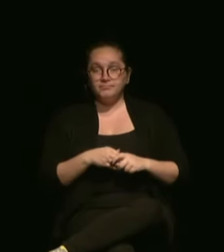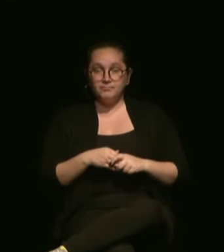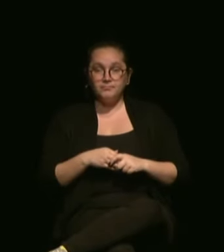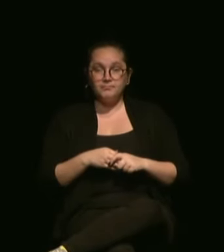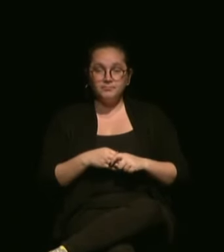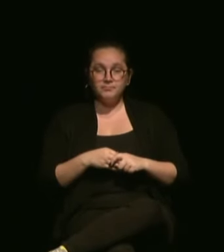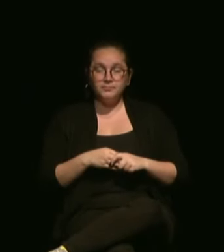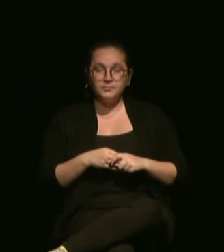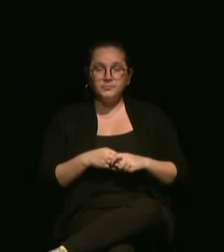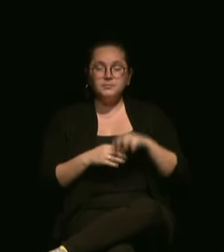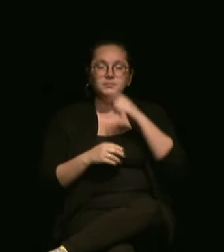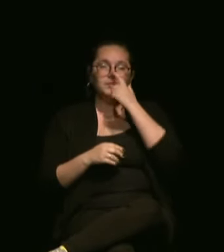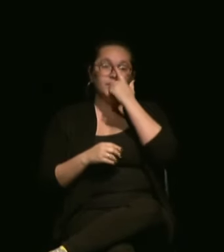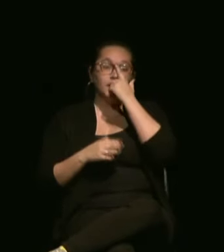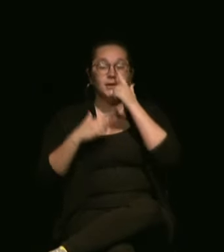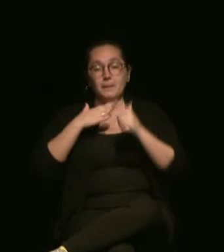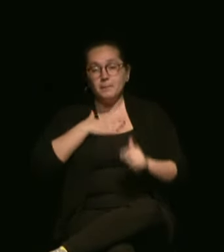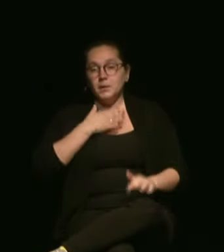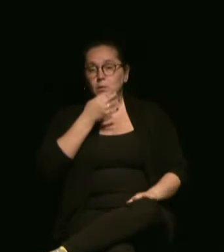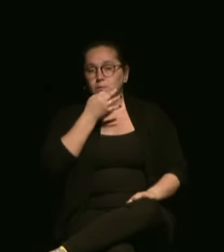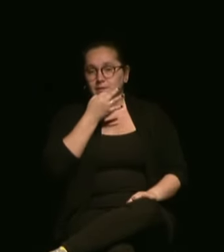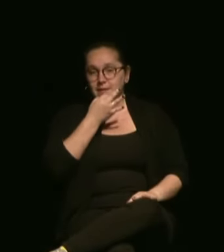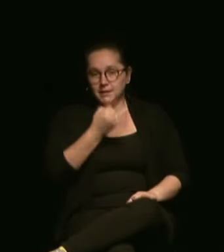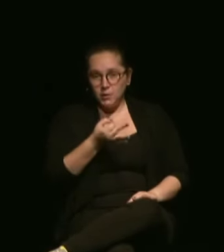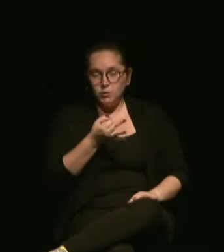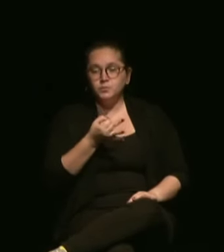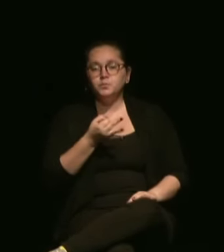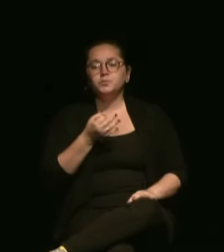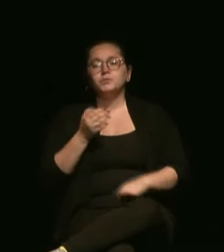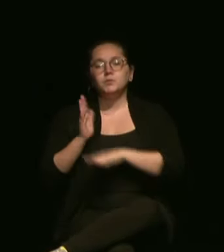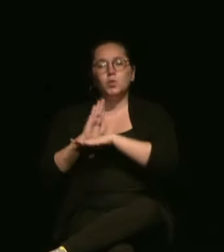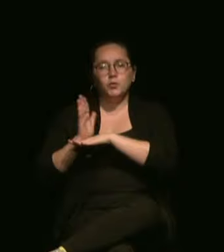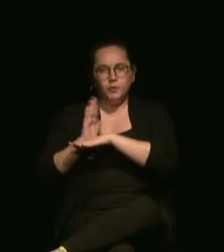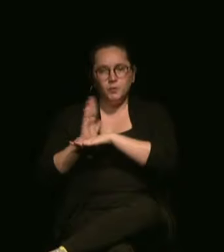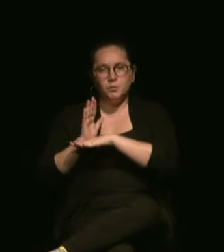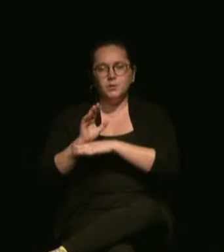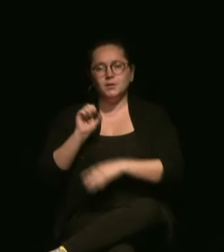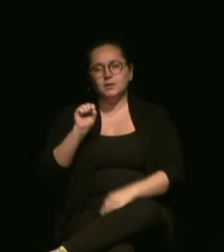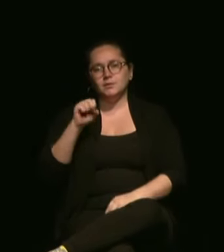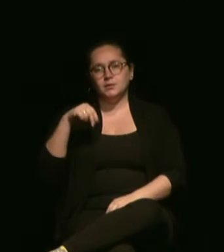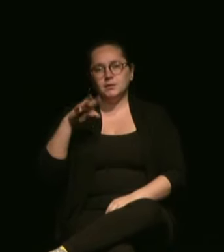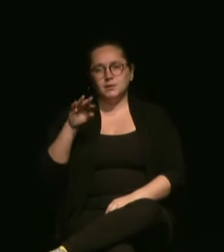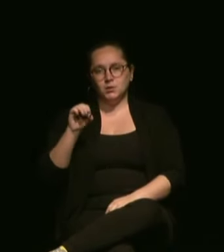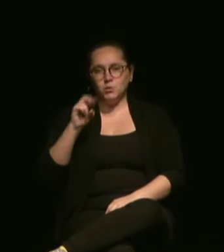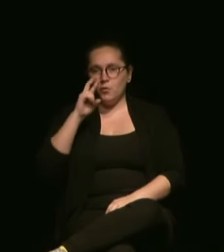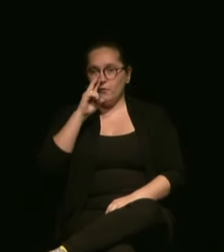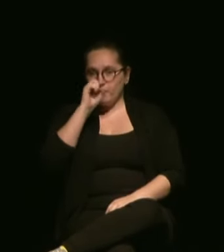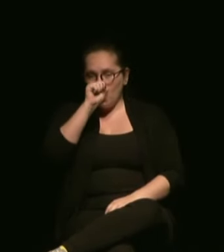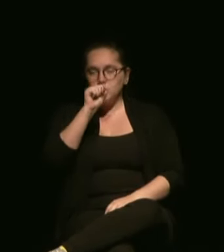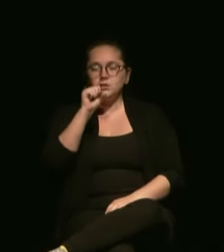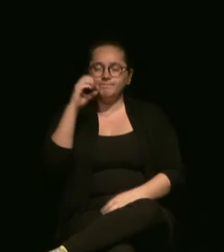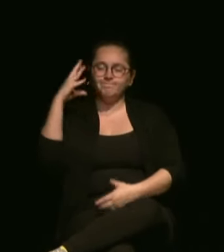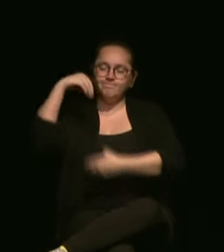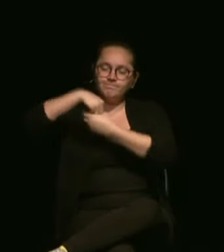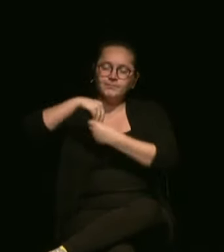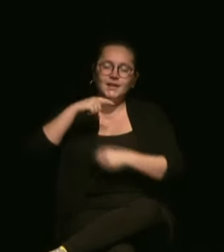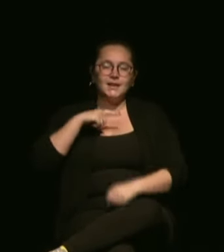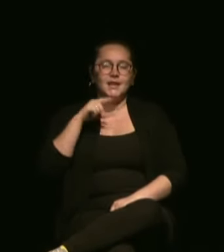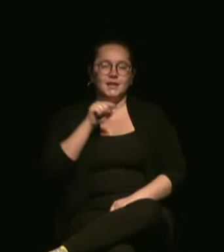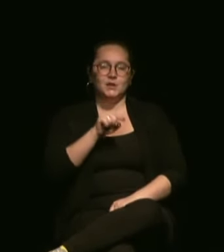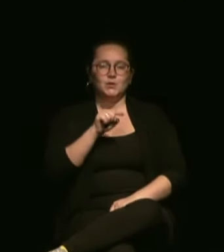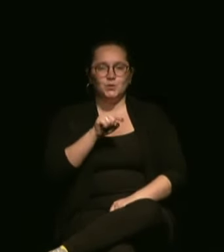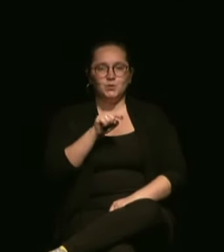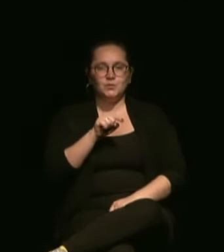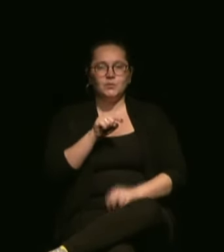Sabe? E eu acho que Santo Forte tem disso. E eu acho que, assim como